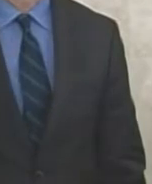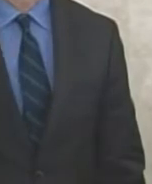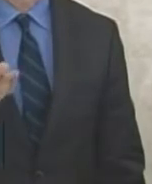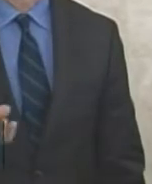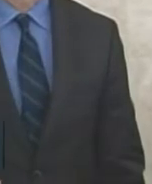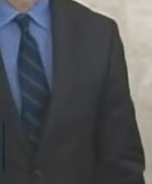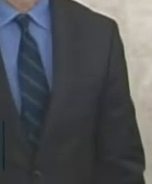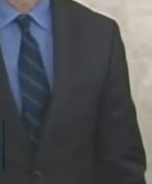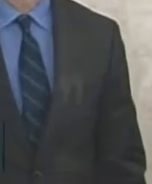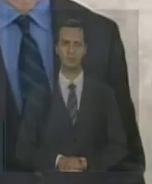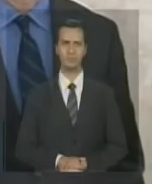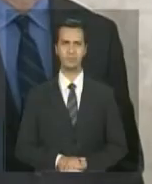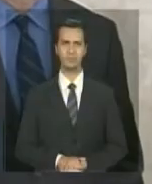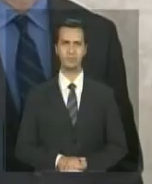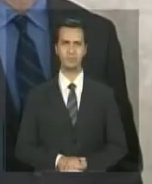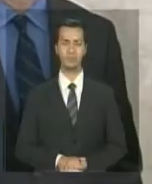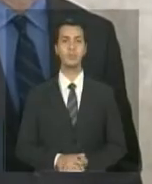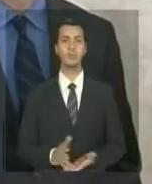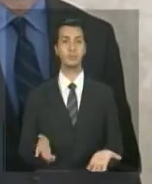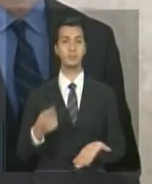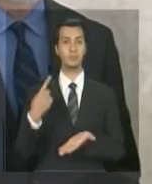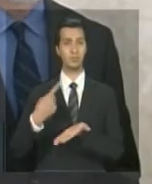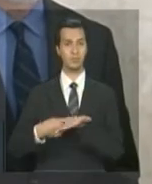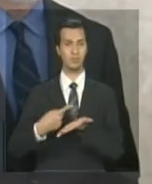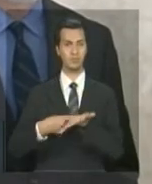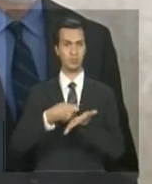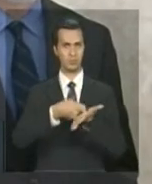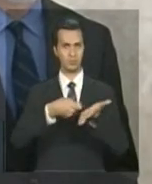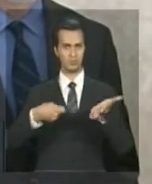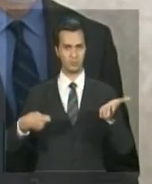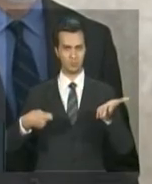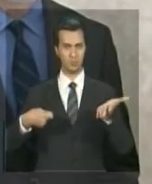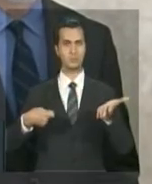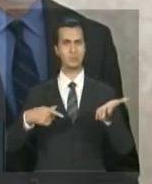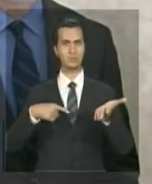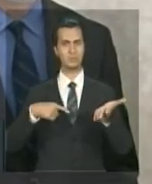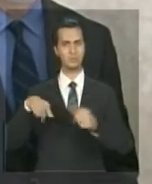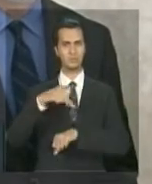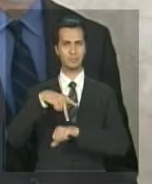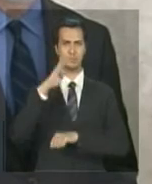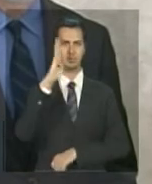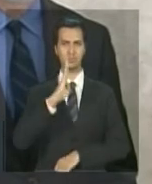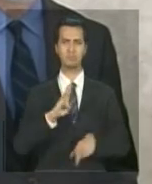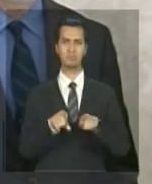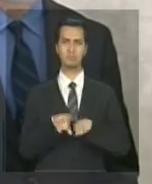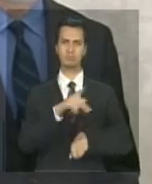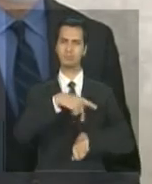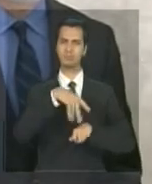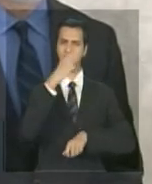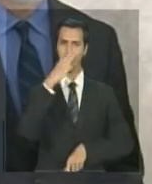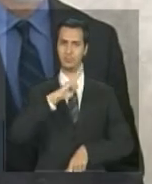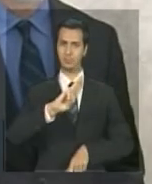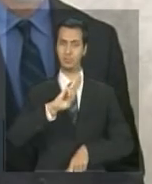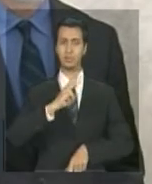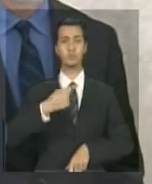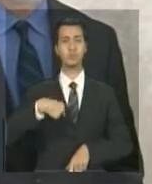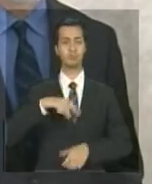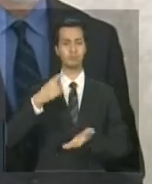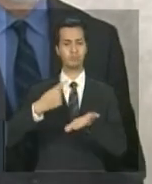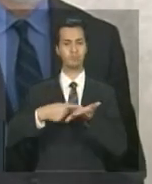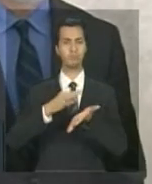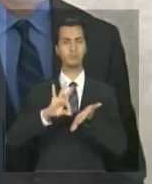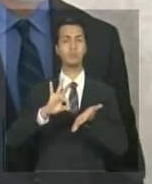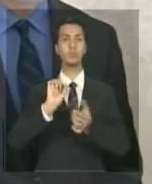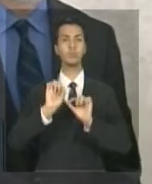Bem, sobre o acordo automotivo Brasil e México, nós tivemos agora, há